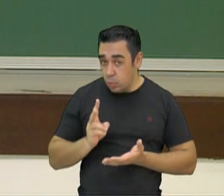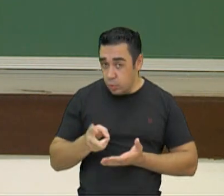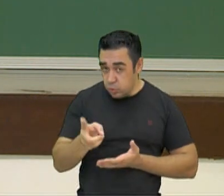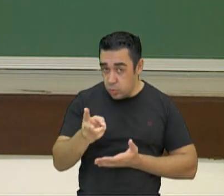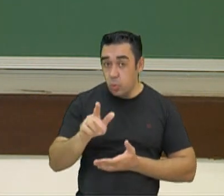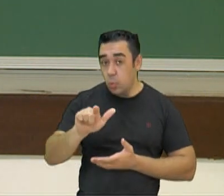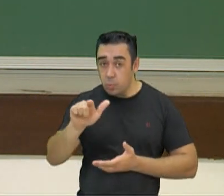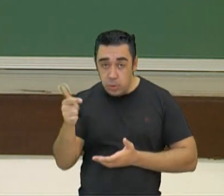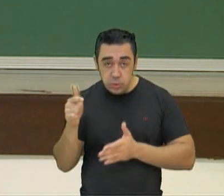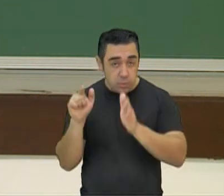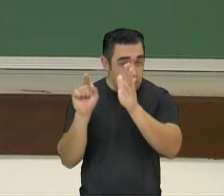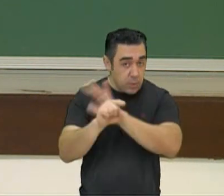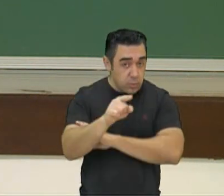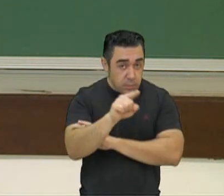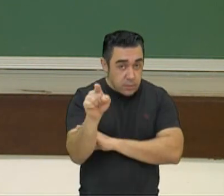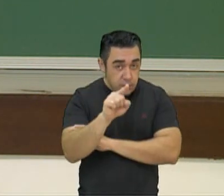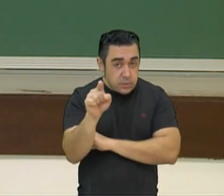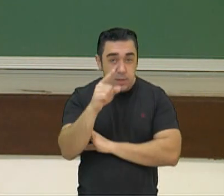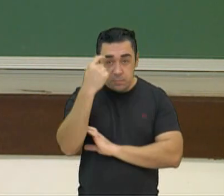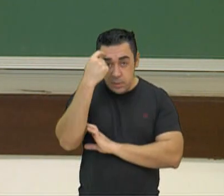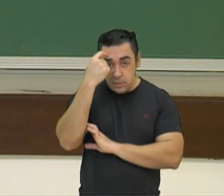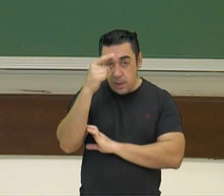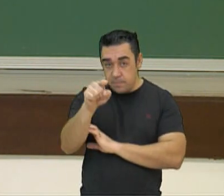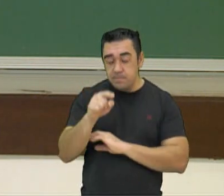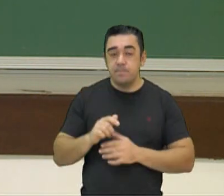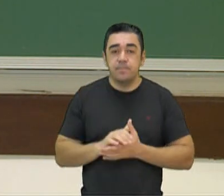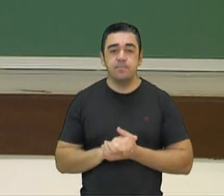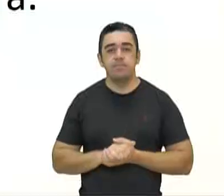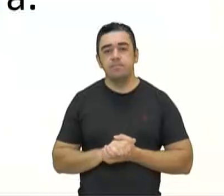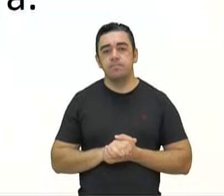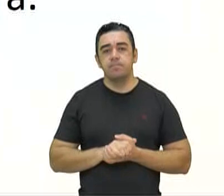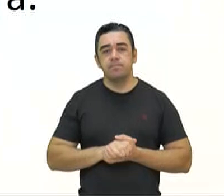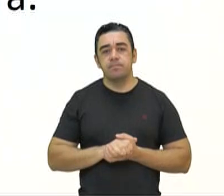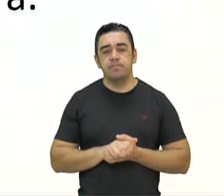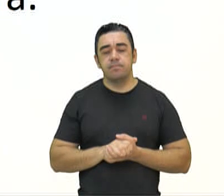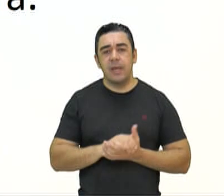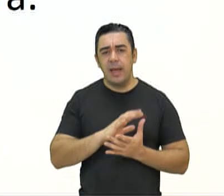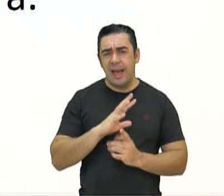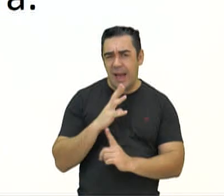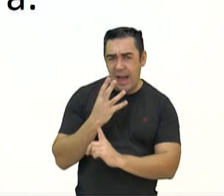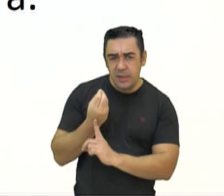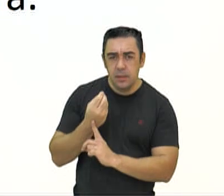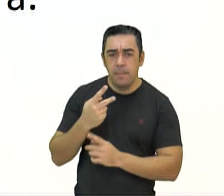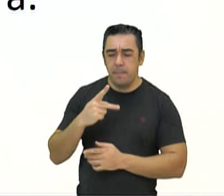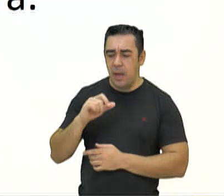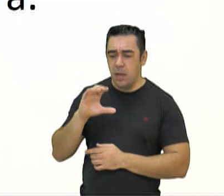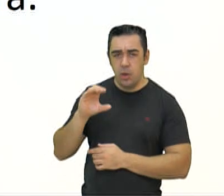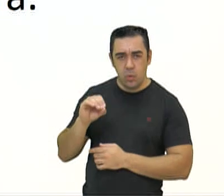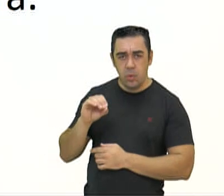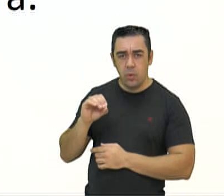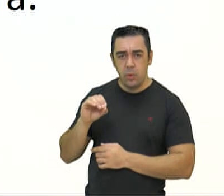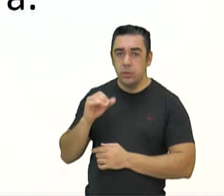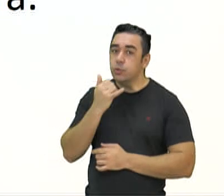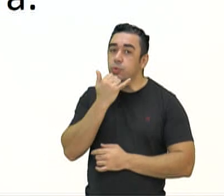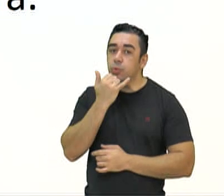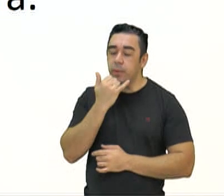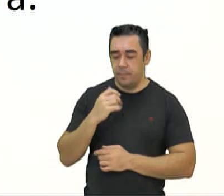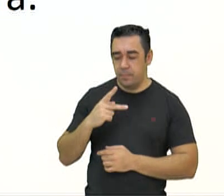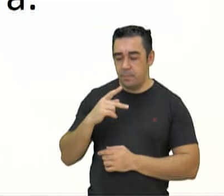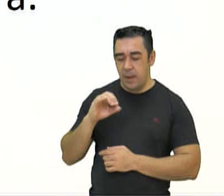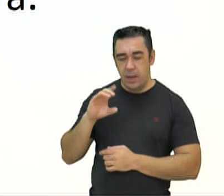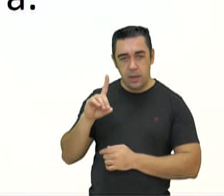Continuando, trouxe aqui mais um teste para você pensar. Sobre a arte paleorromana, sobre